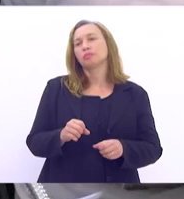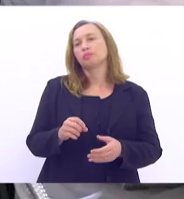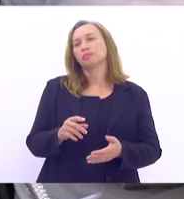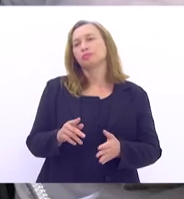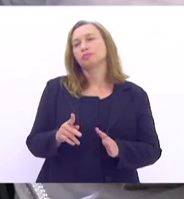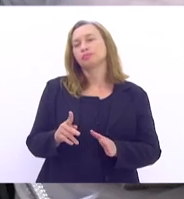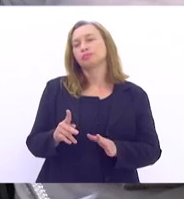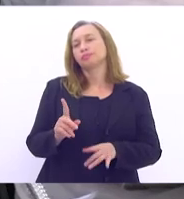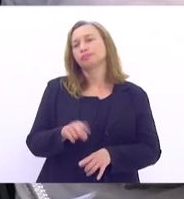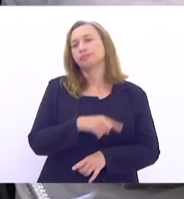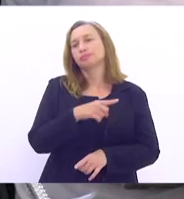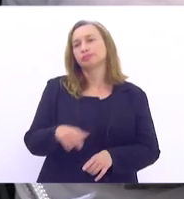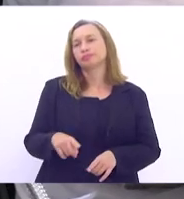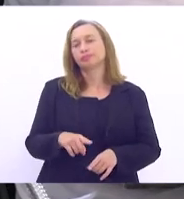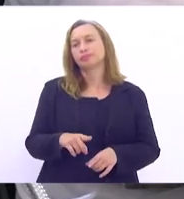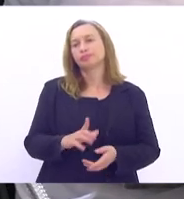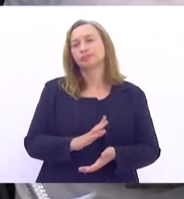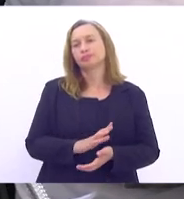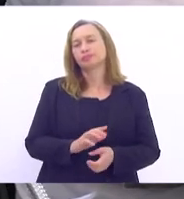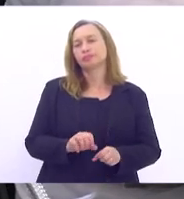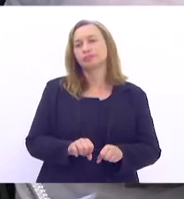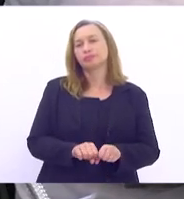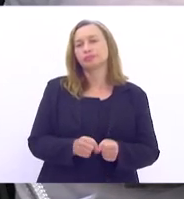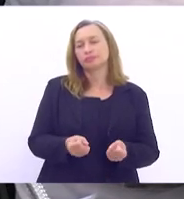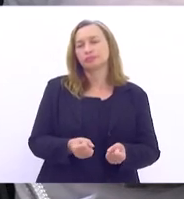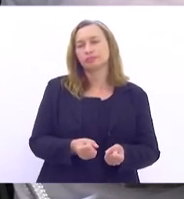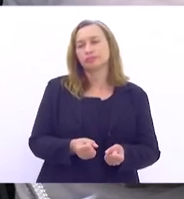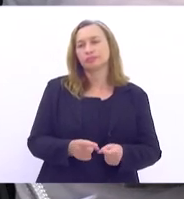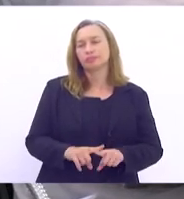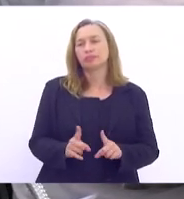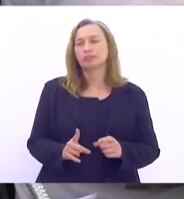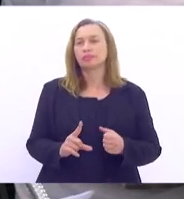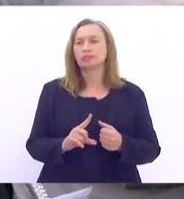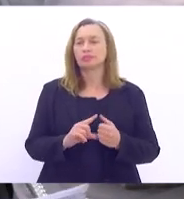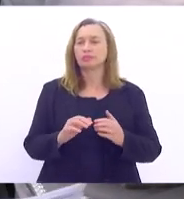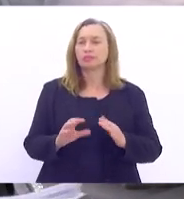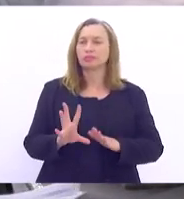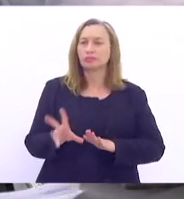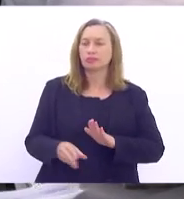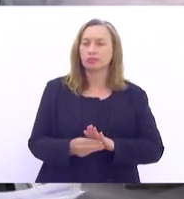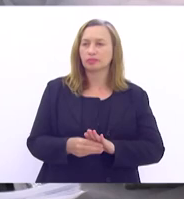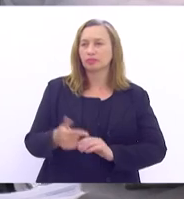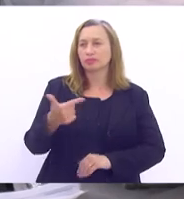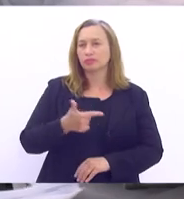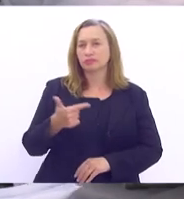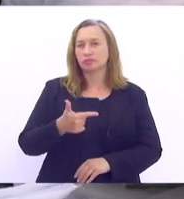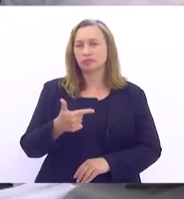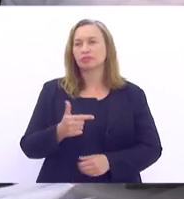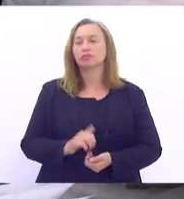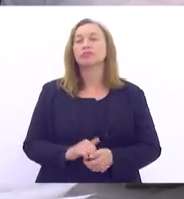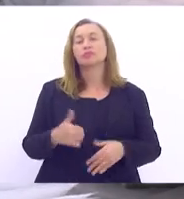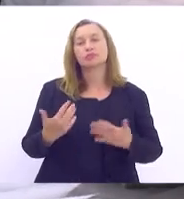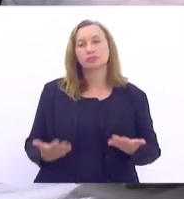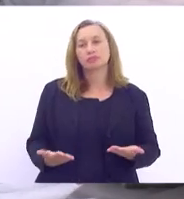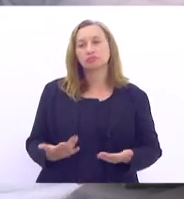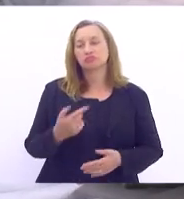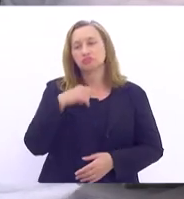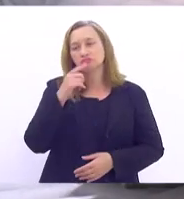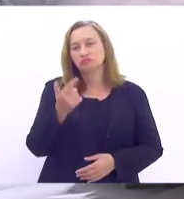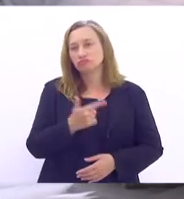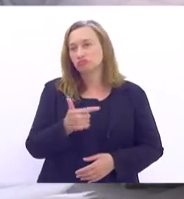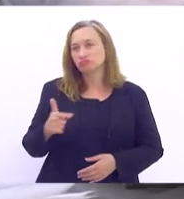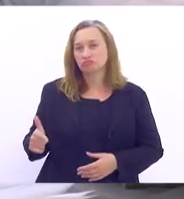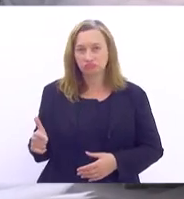questão. Mas a emenda número 2, ela foi supressiva a esse artigo 2º. Então, não paira mais dúvida sobre